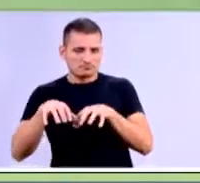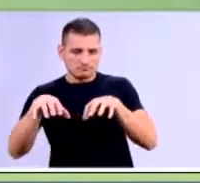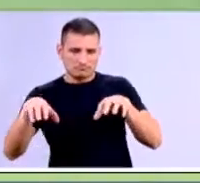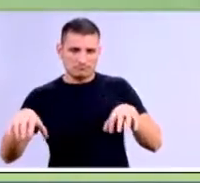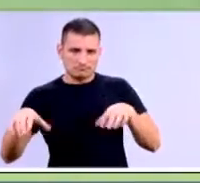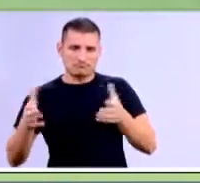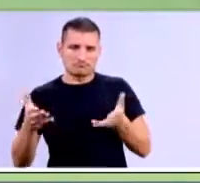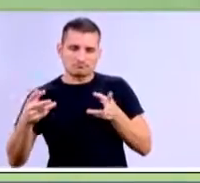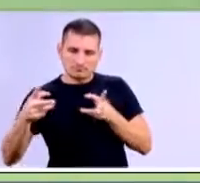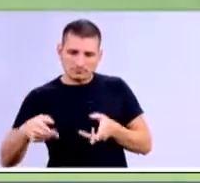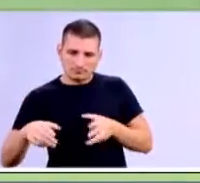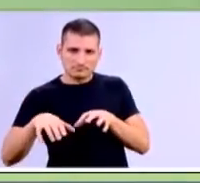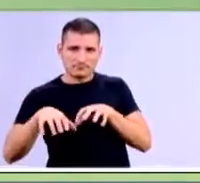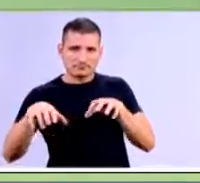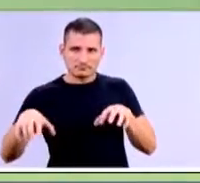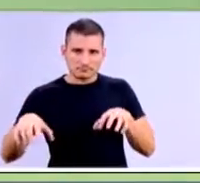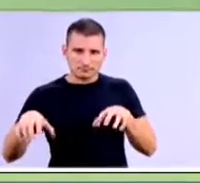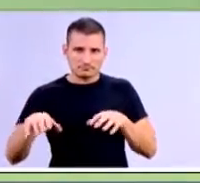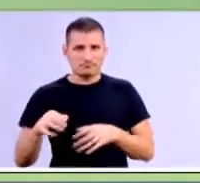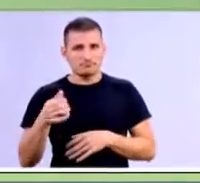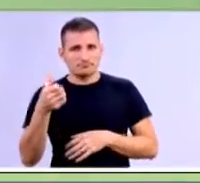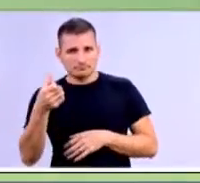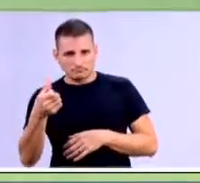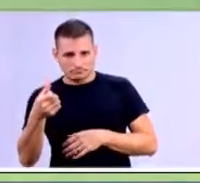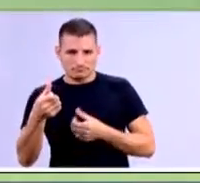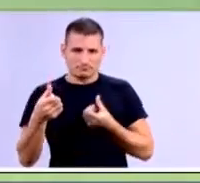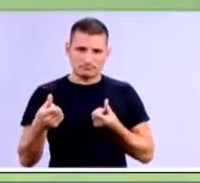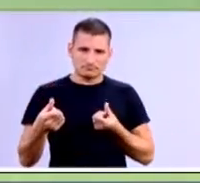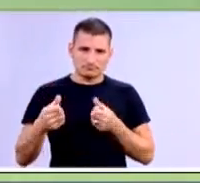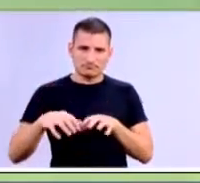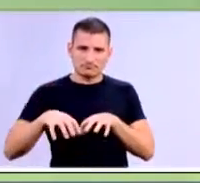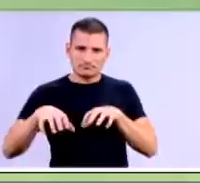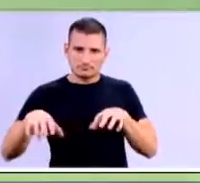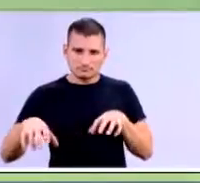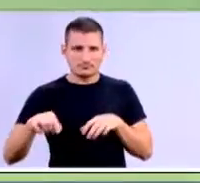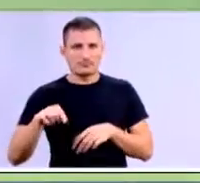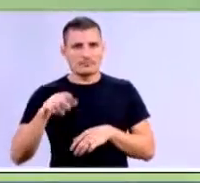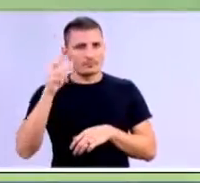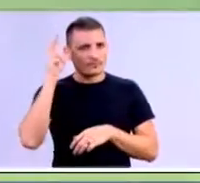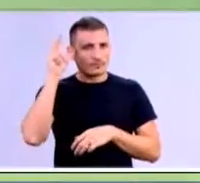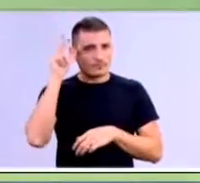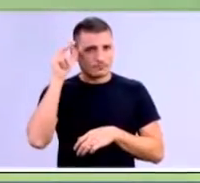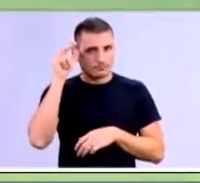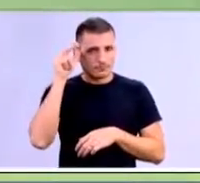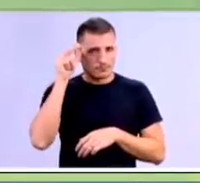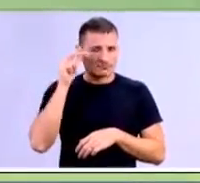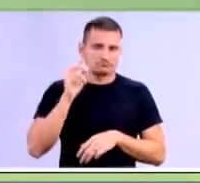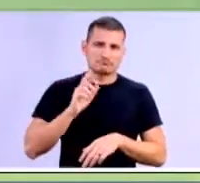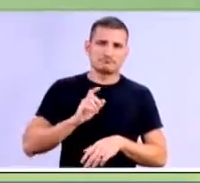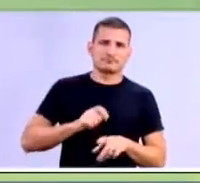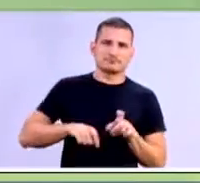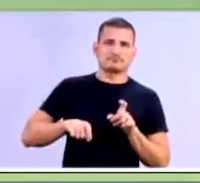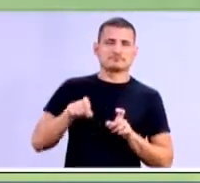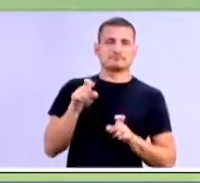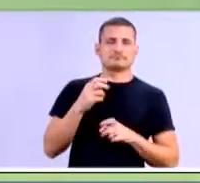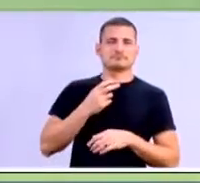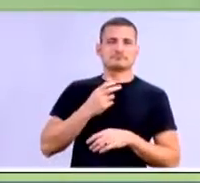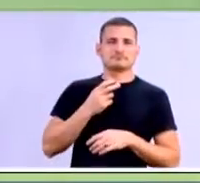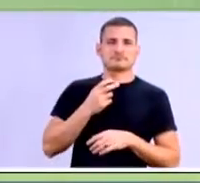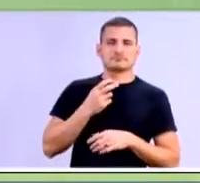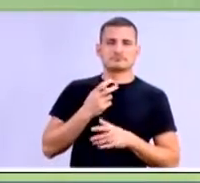irmamente, igualmente. 6 arrobas para cada um." O cavalo deu um pinote e relinchou uma